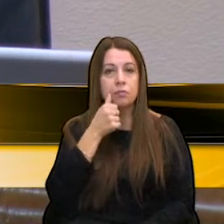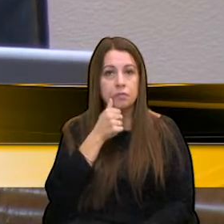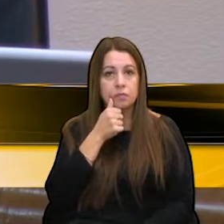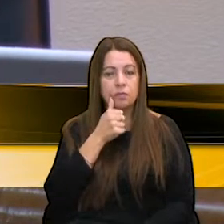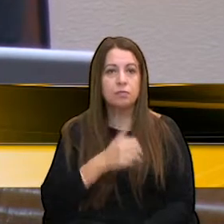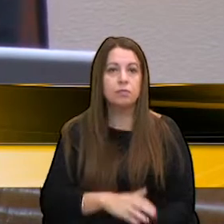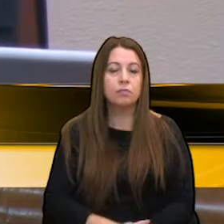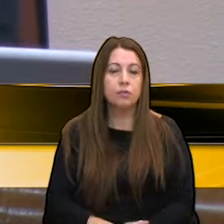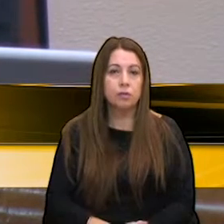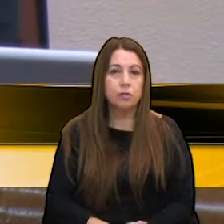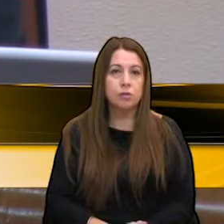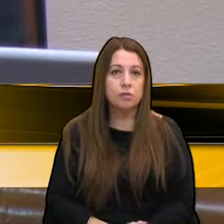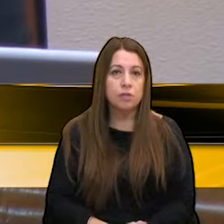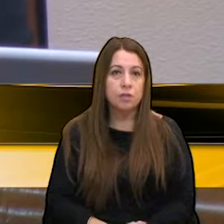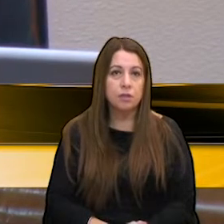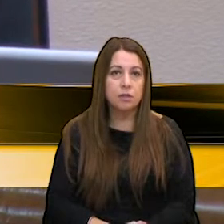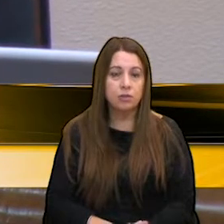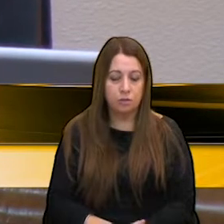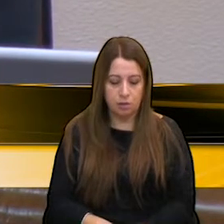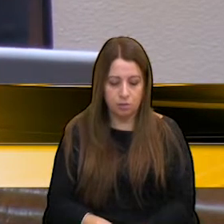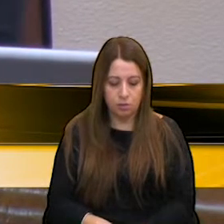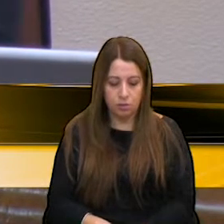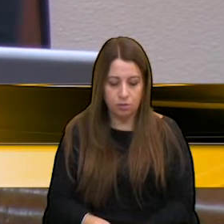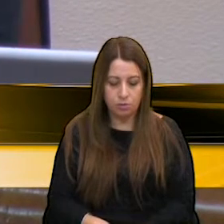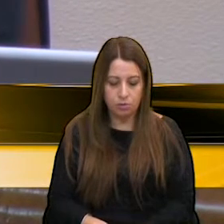Paula Iores.